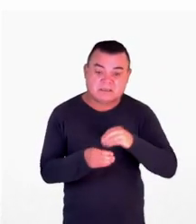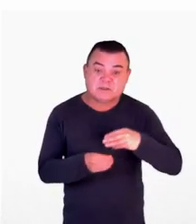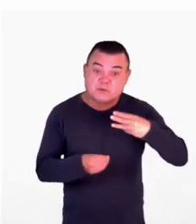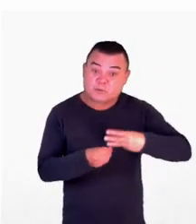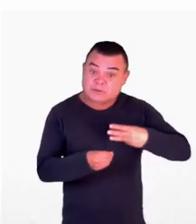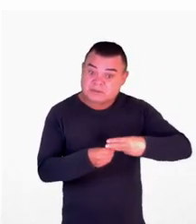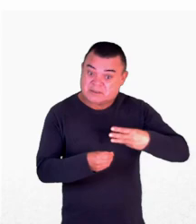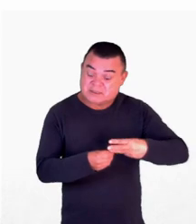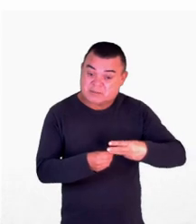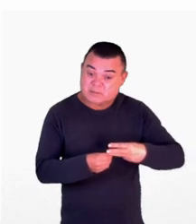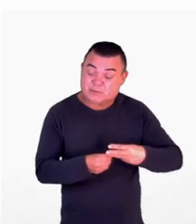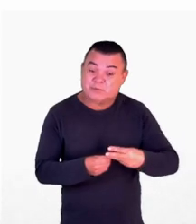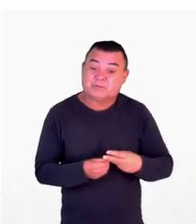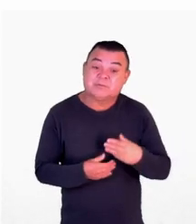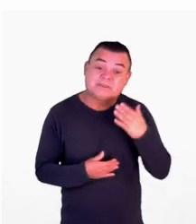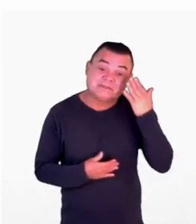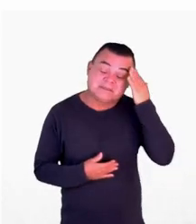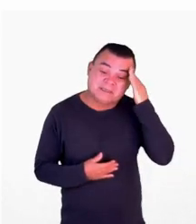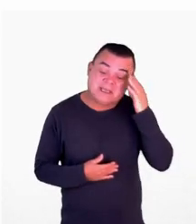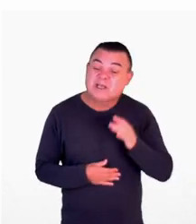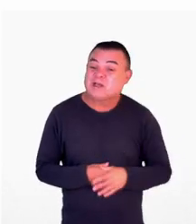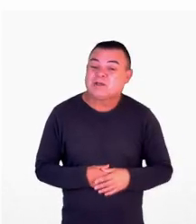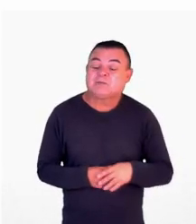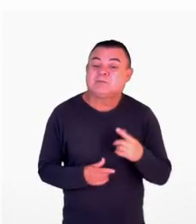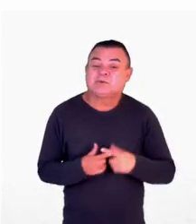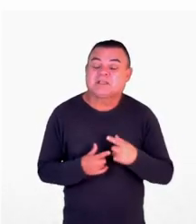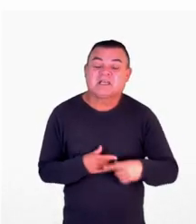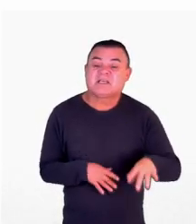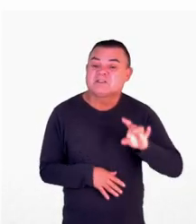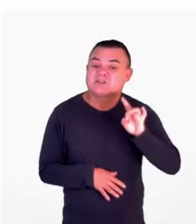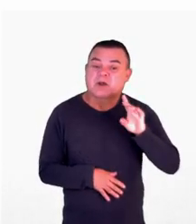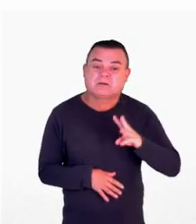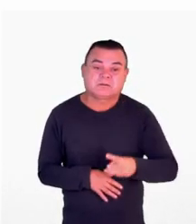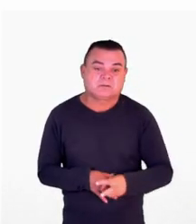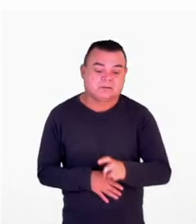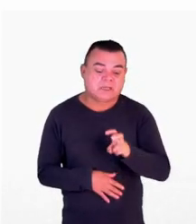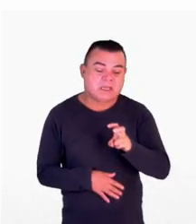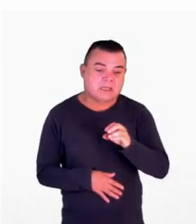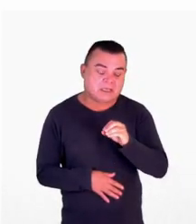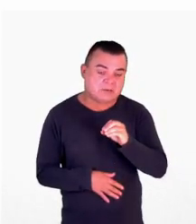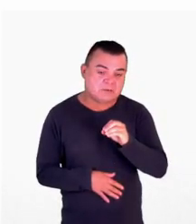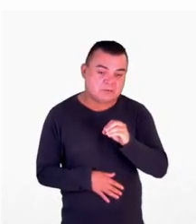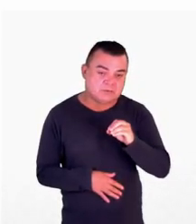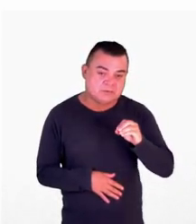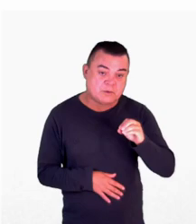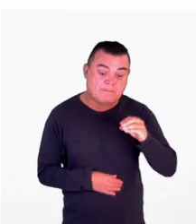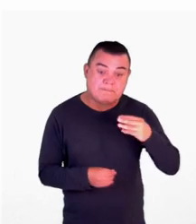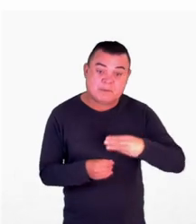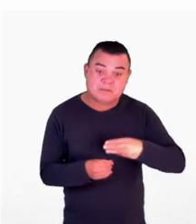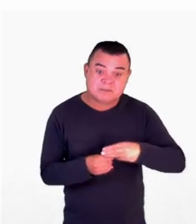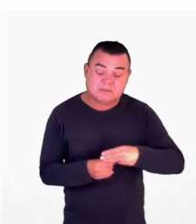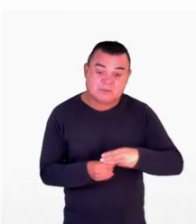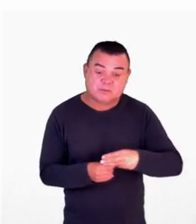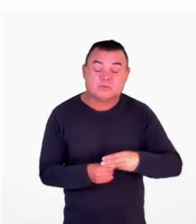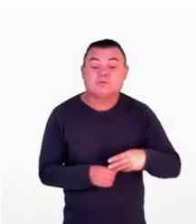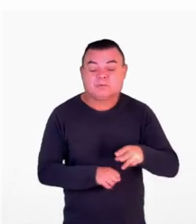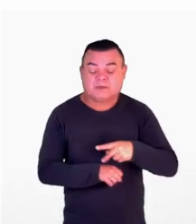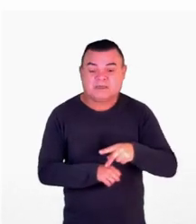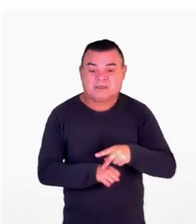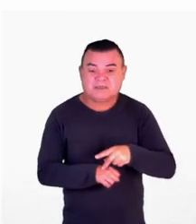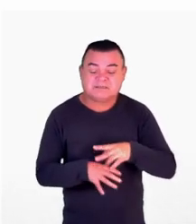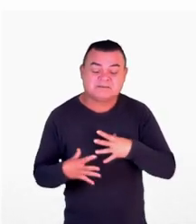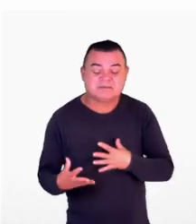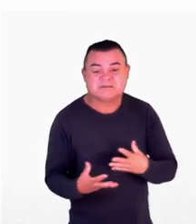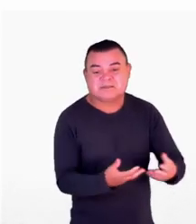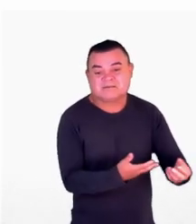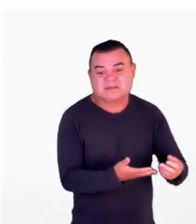porque ainda só 500 municípios no país aderiram ao ao sisan Então